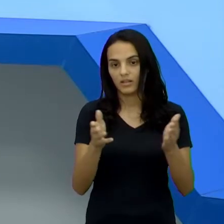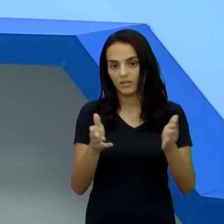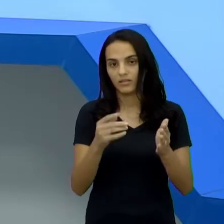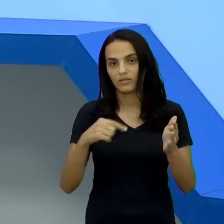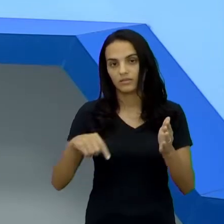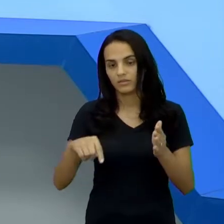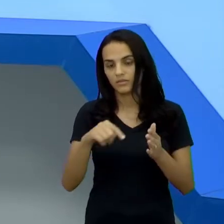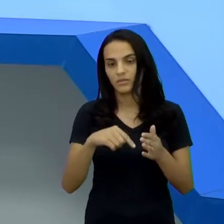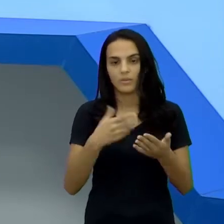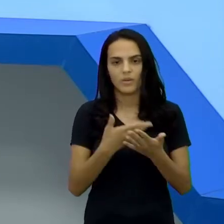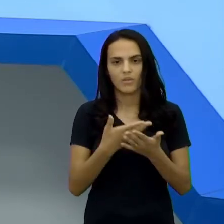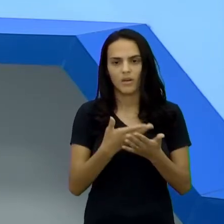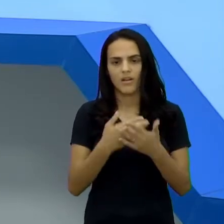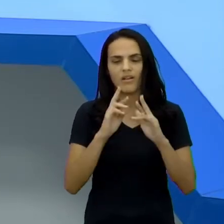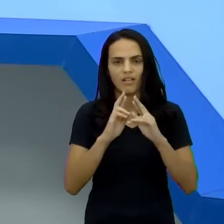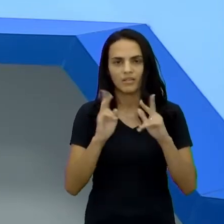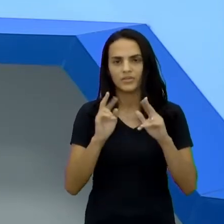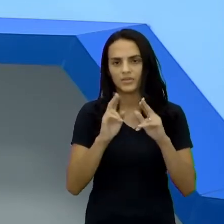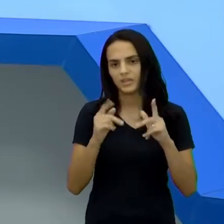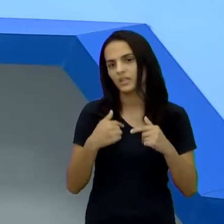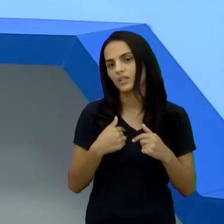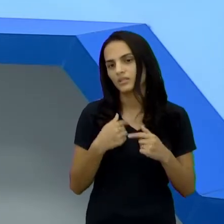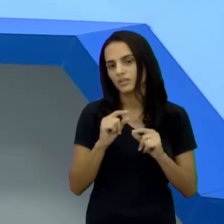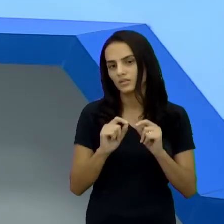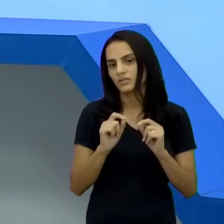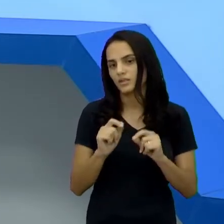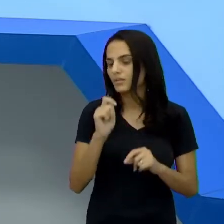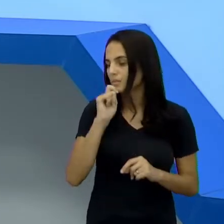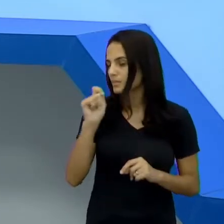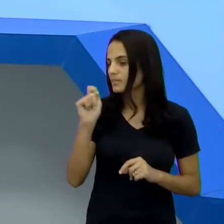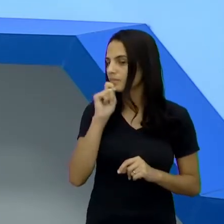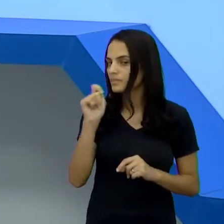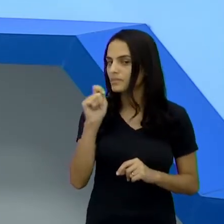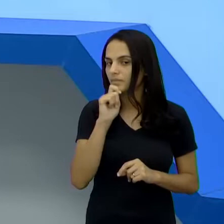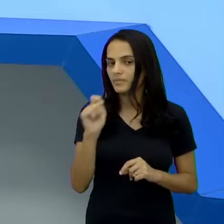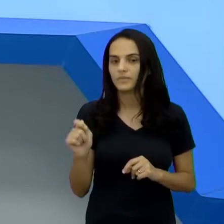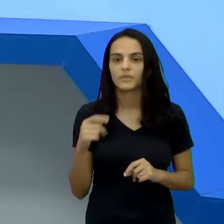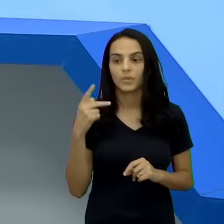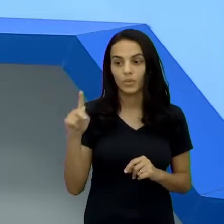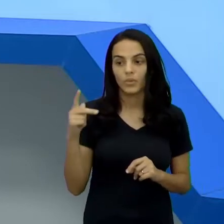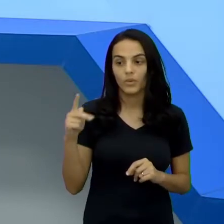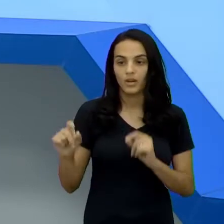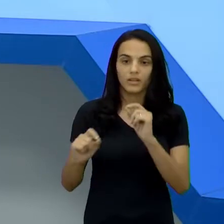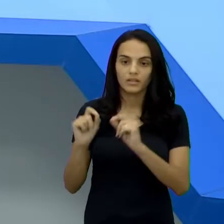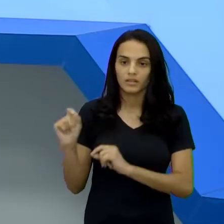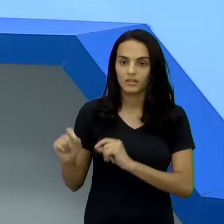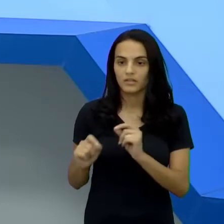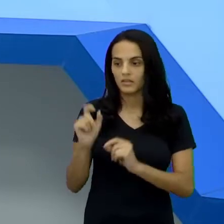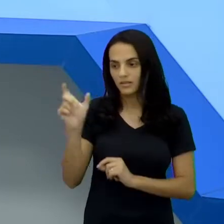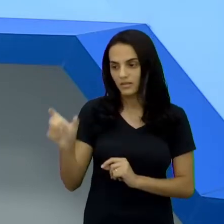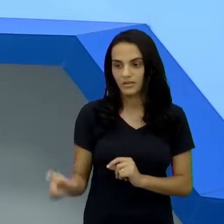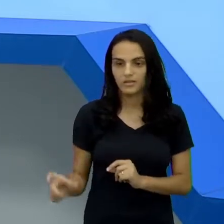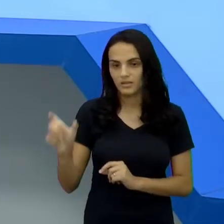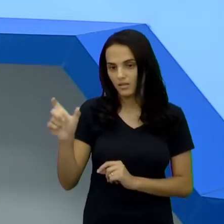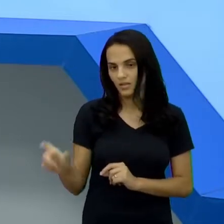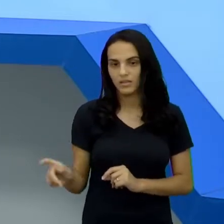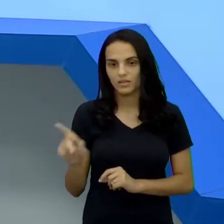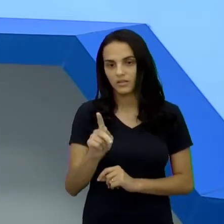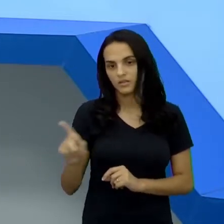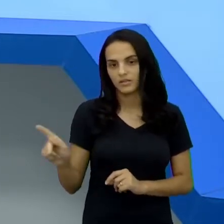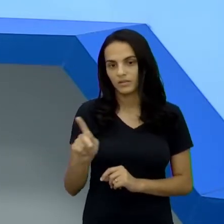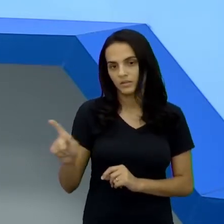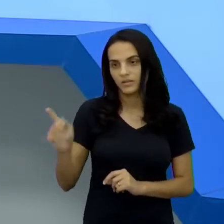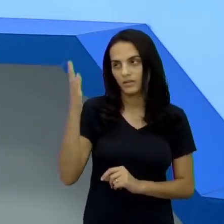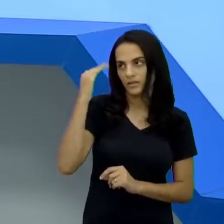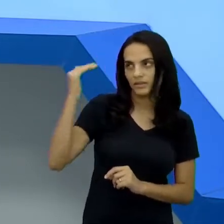gente vai ter uma aula um pouco diferente, porque hoje faremos uma entrevista com ela, que é modelo manequim, a professora mais famosa